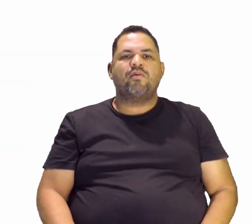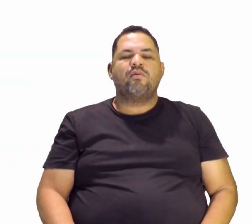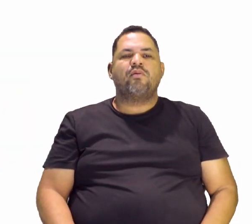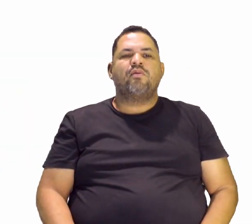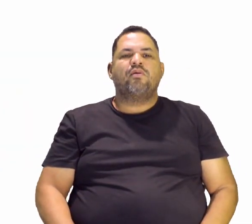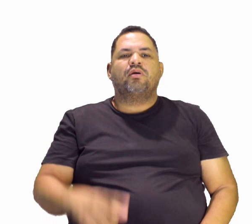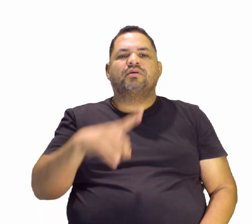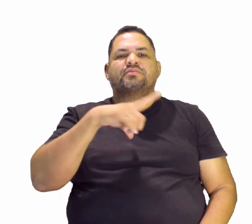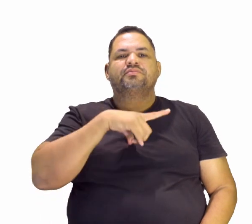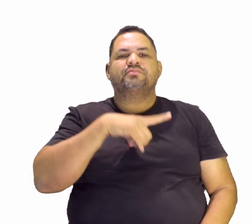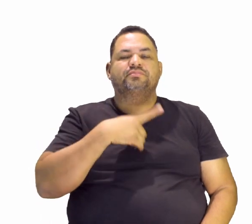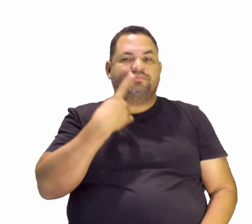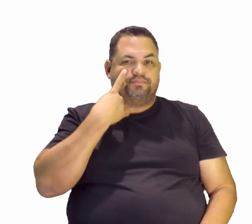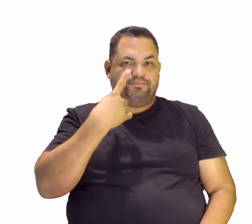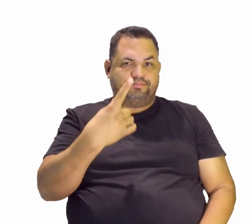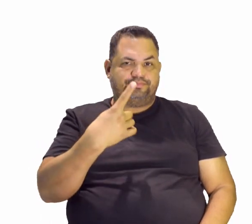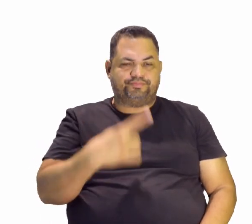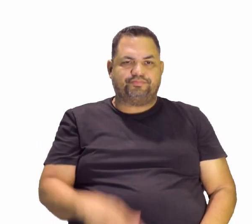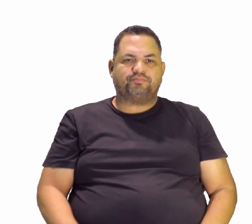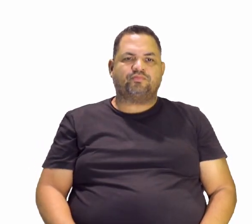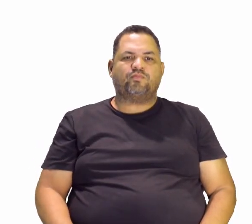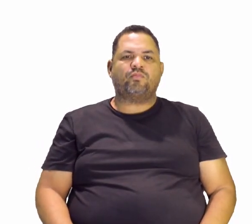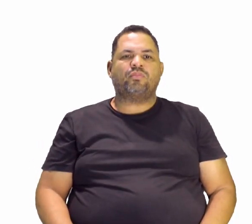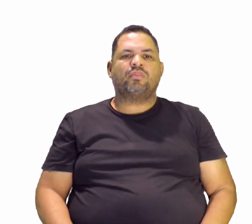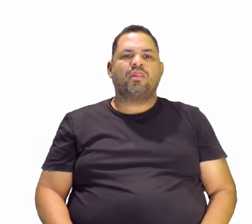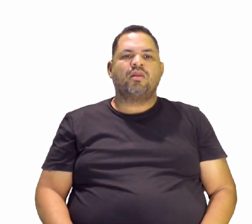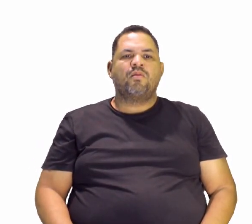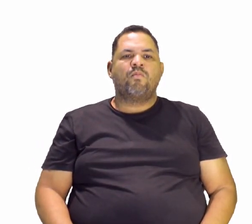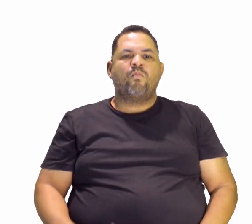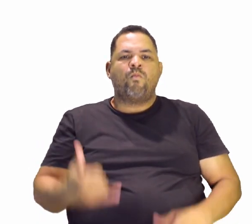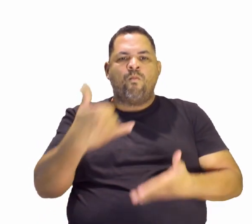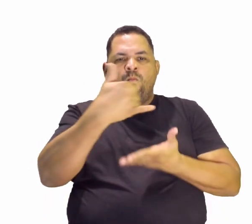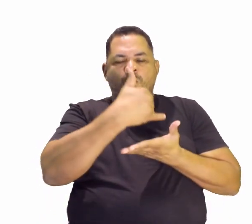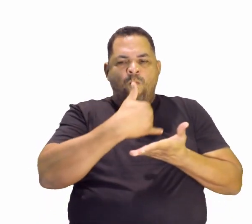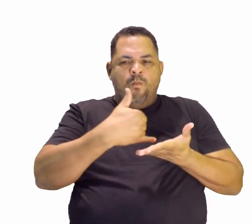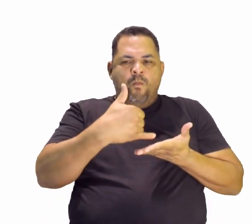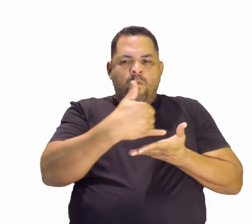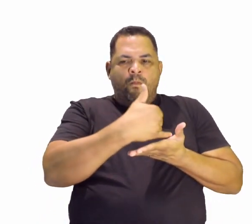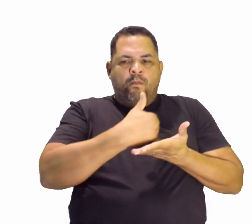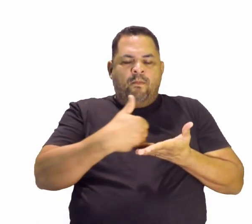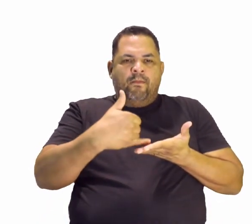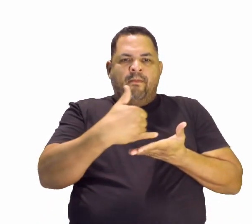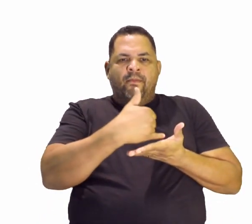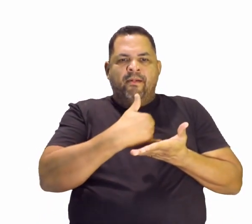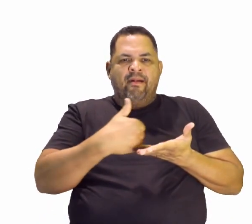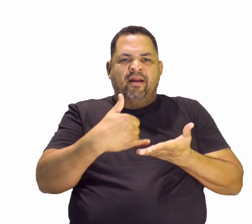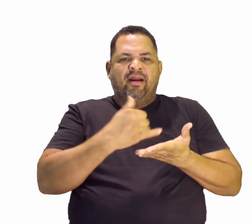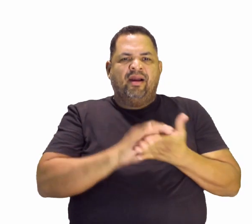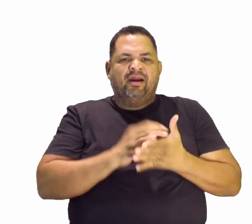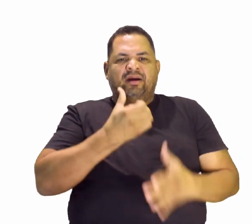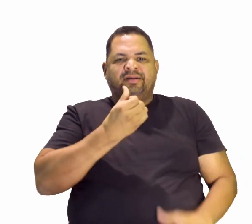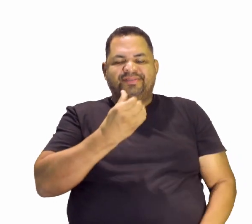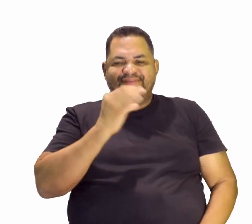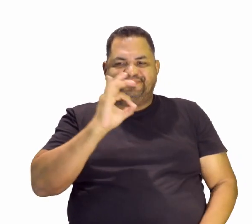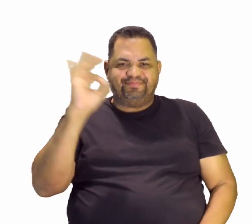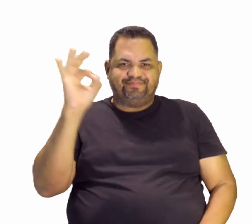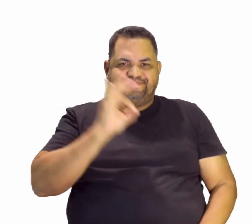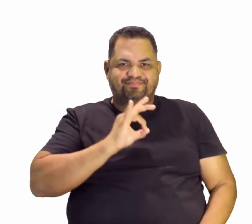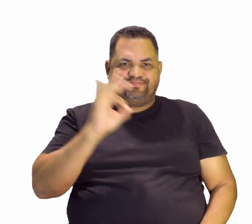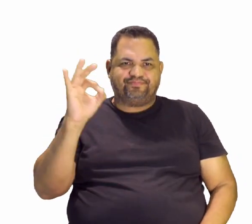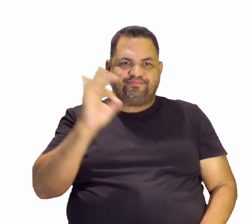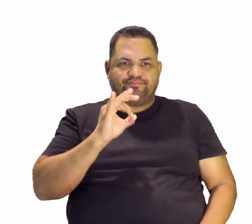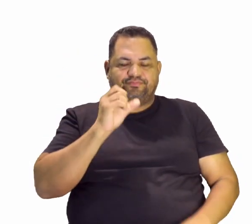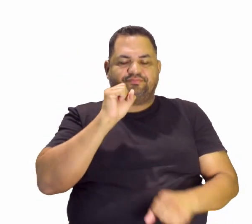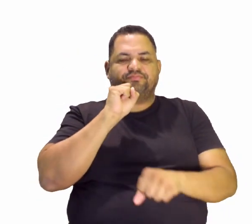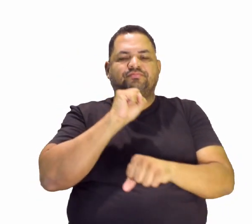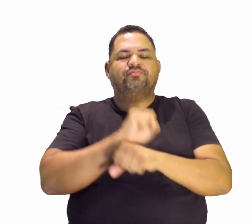aí, vamos verificar. Nós temos aí os lipídios, eles correspondem aí a 60% aí em